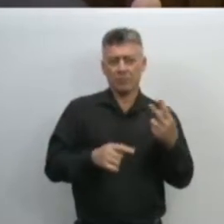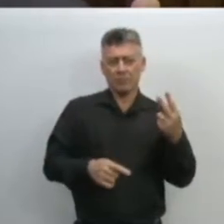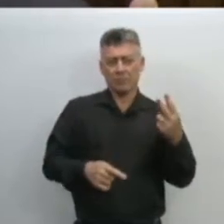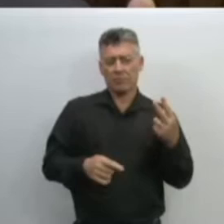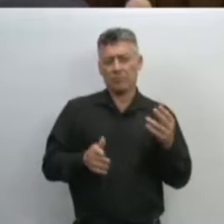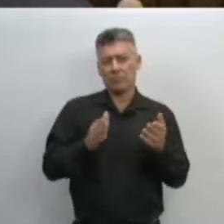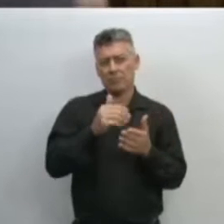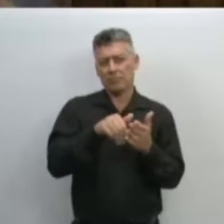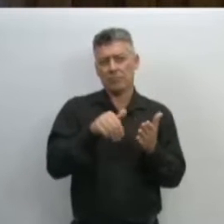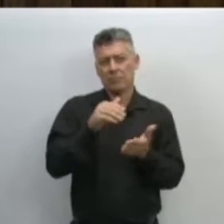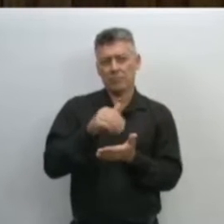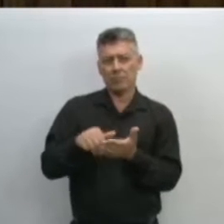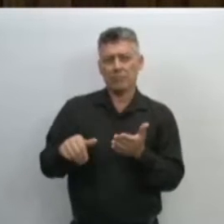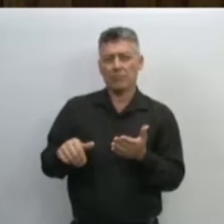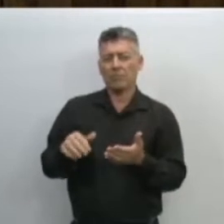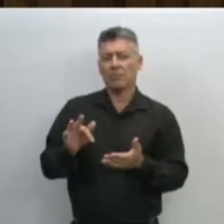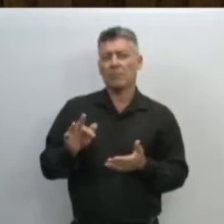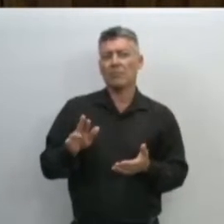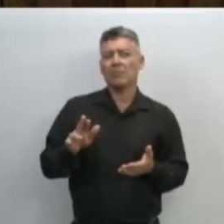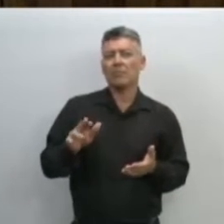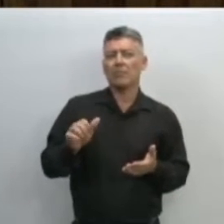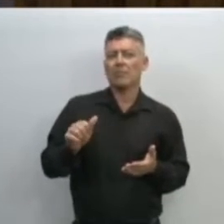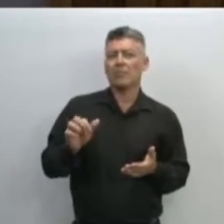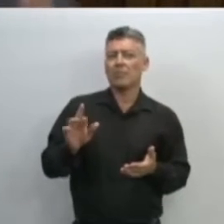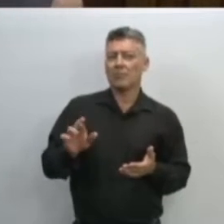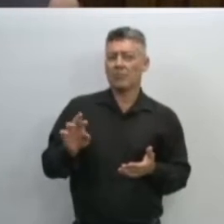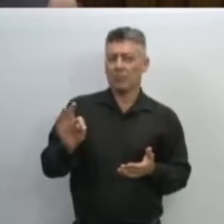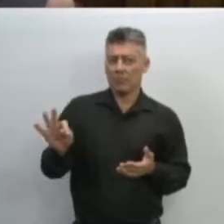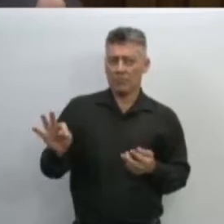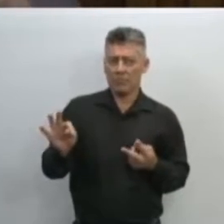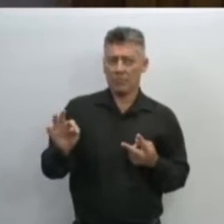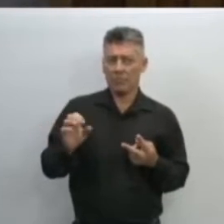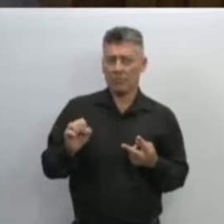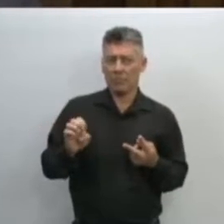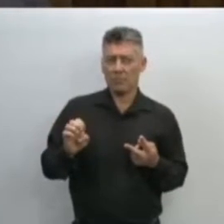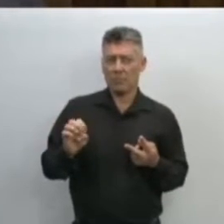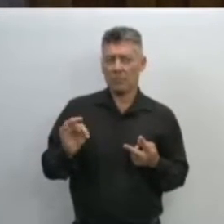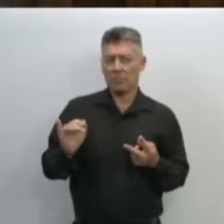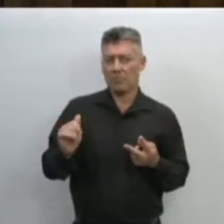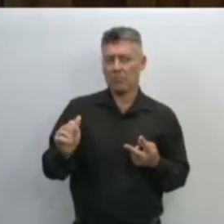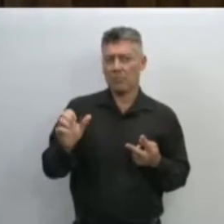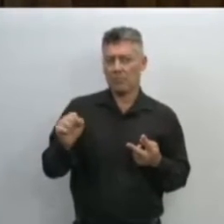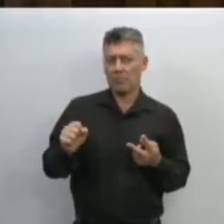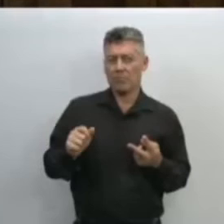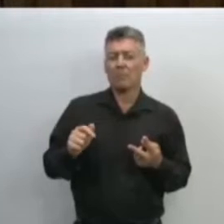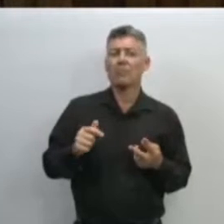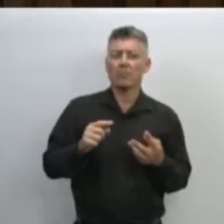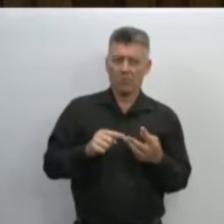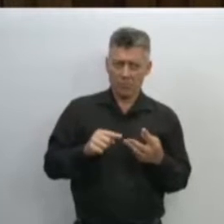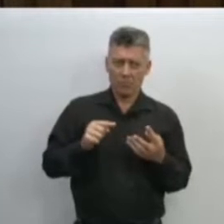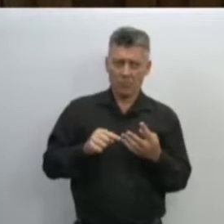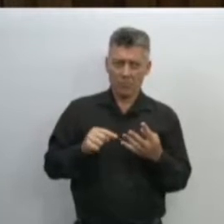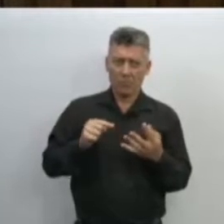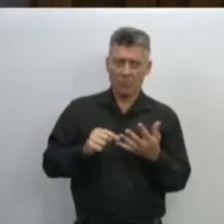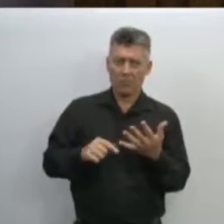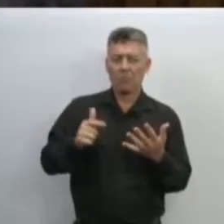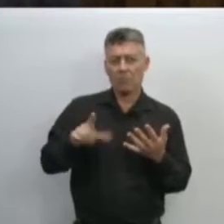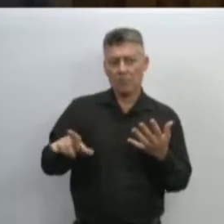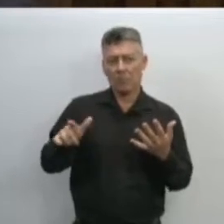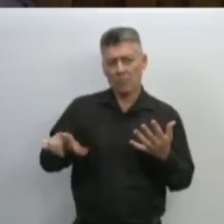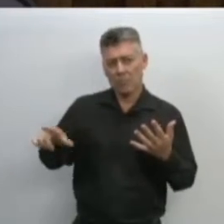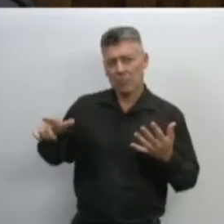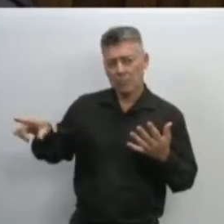mencionar aqui, na FUNCARTE e na CENTAS, tivesse também nas demais secretarias. A